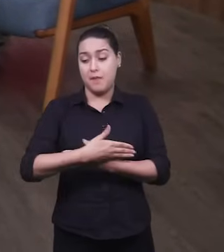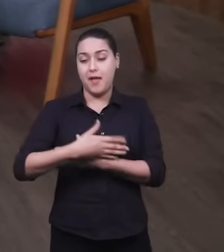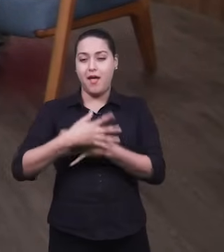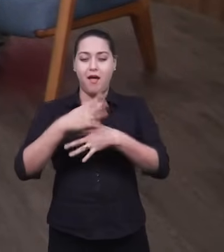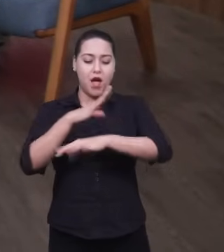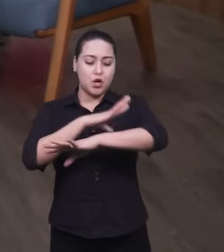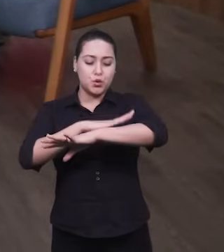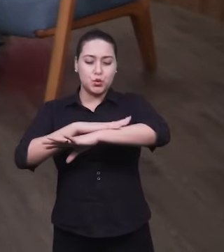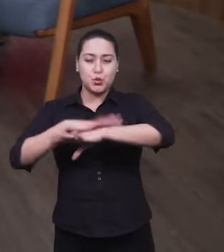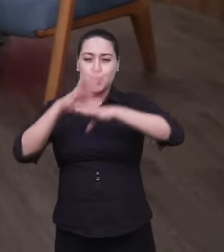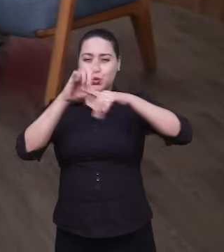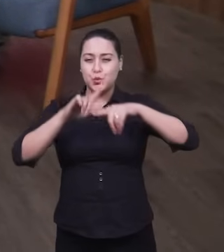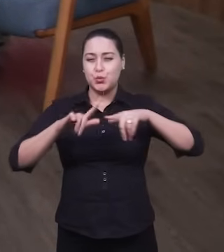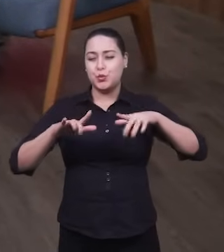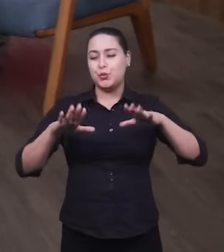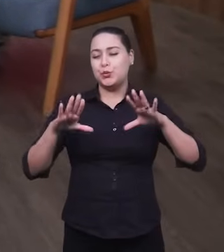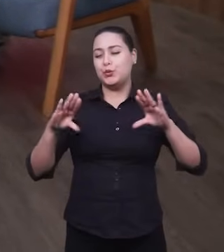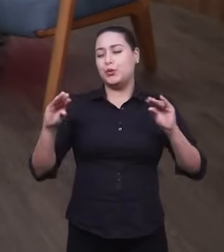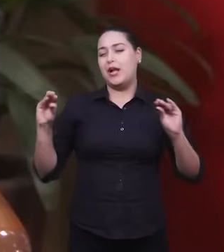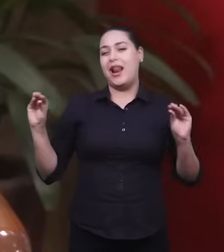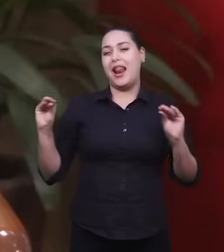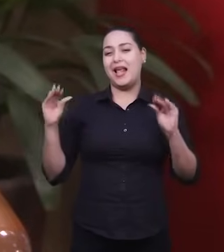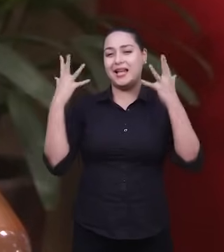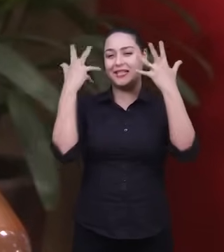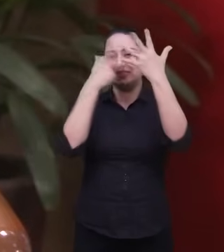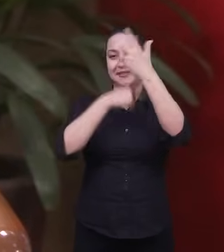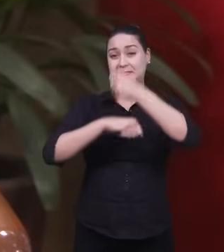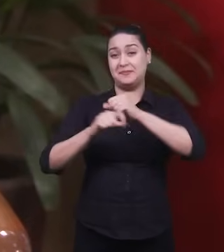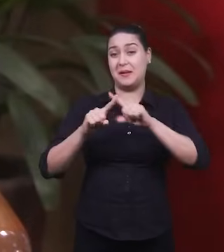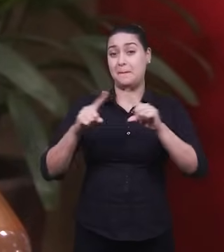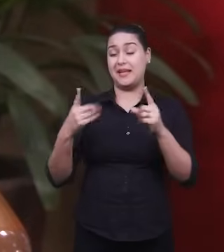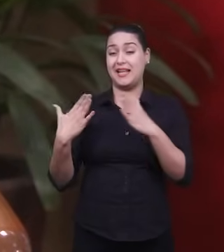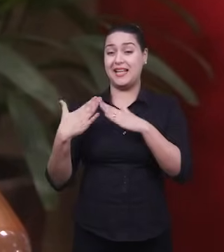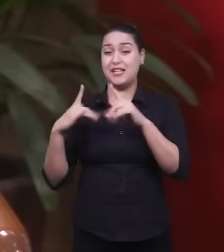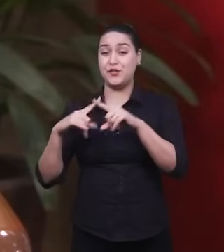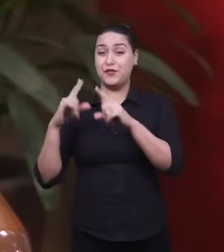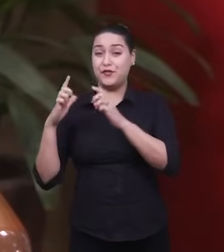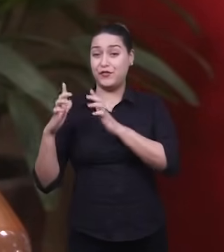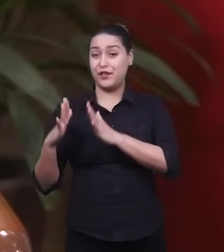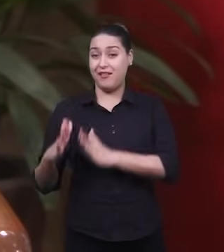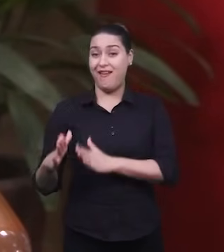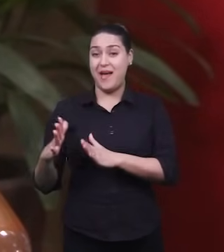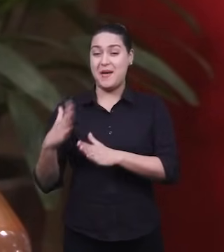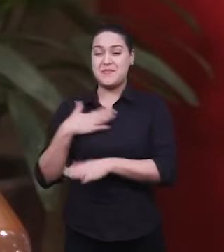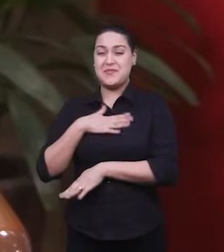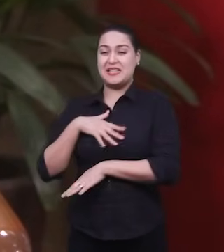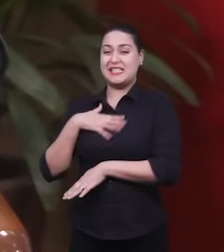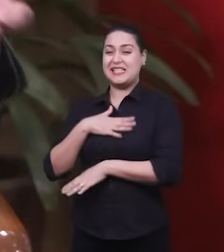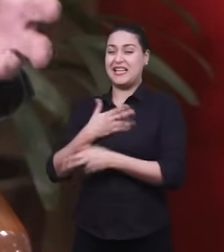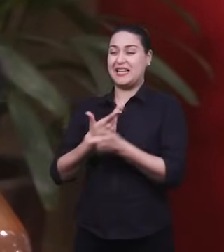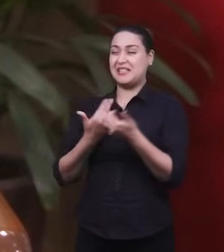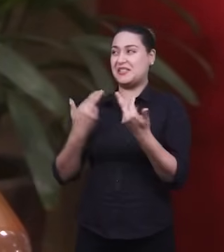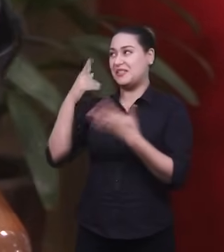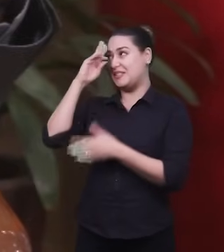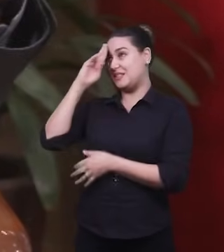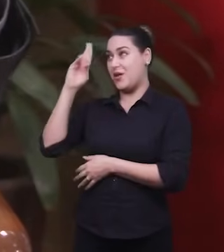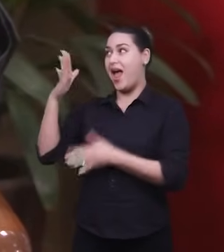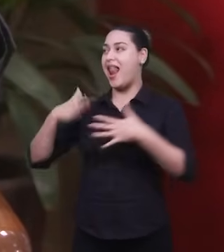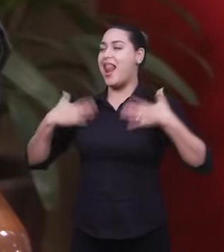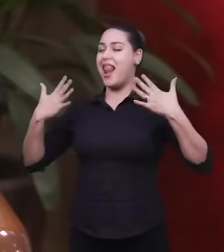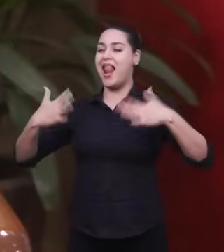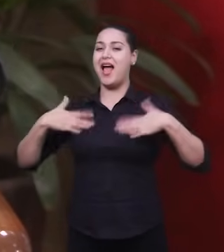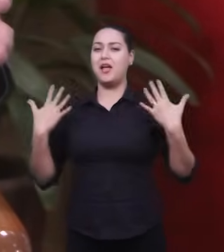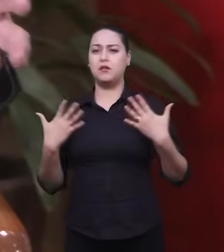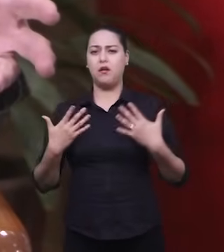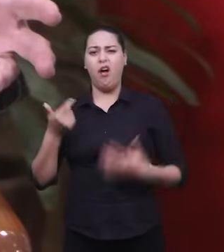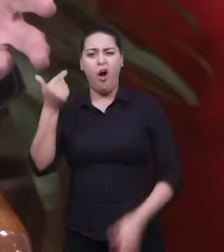a igreja fiel, ela tem cada dia mais prazer nas coisas do Senhor. Ela se alegra.